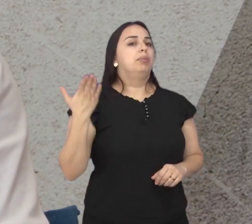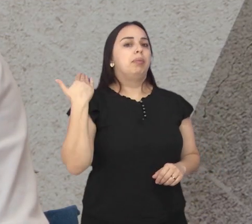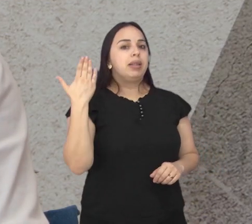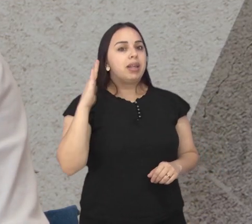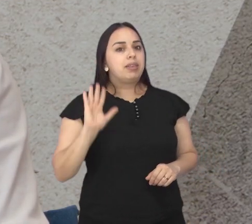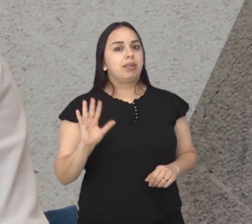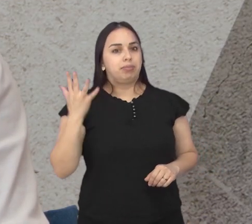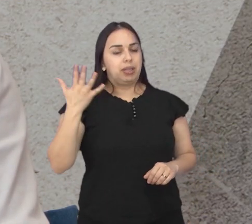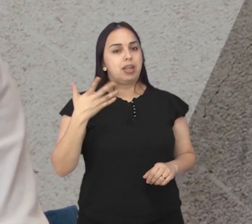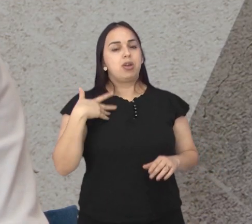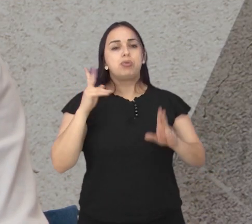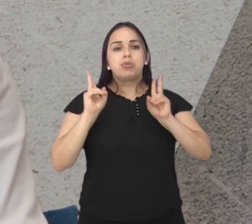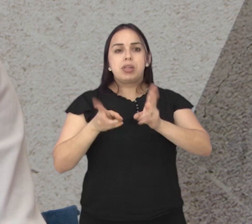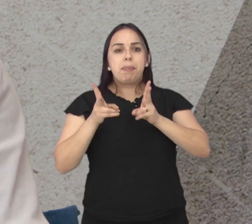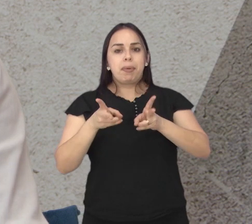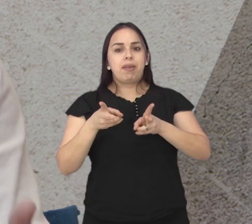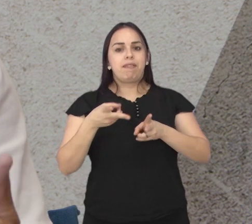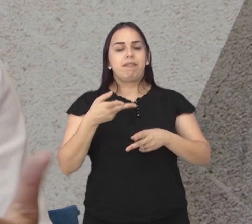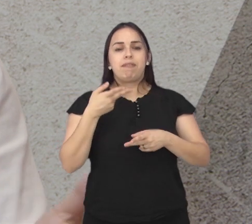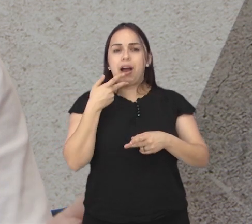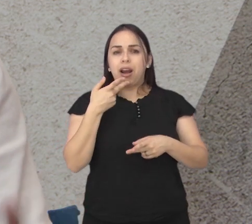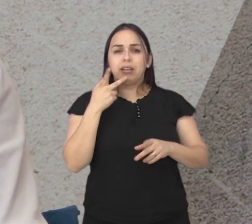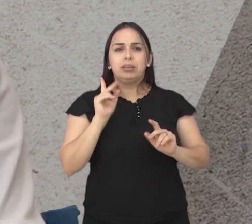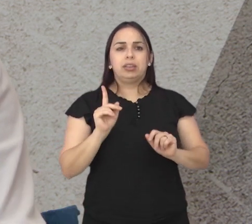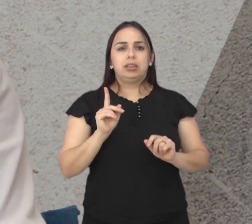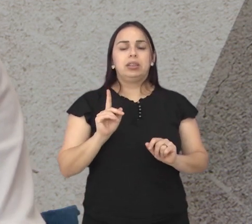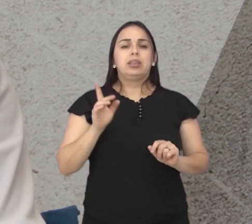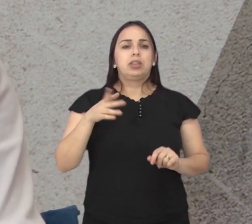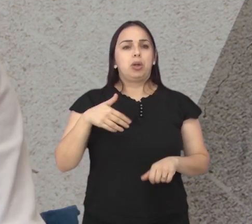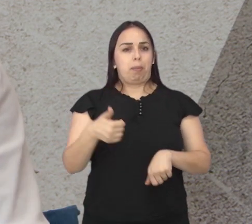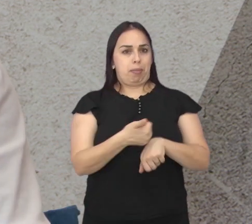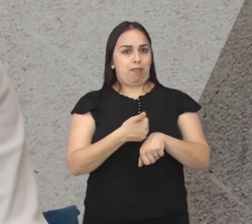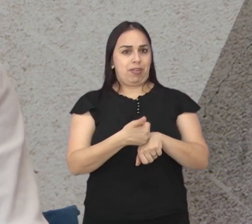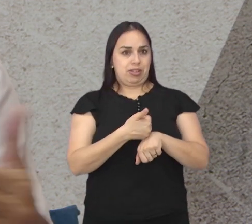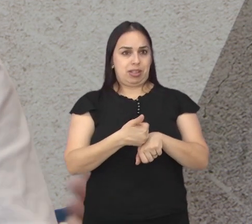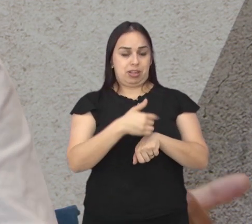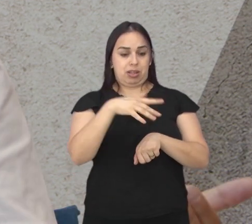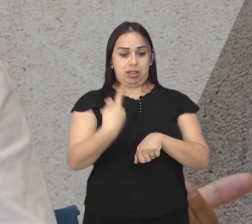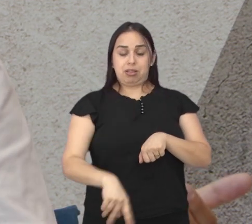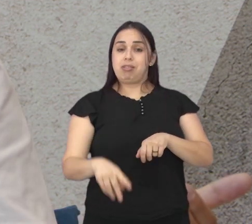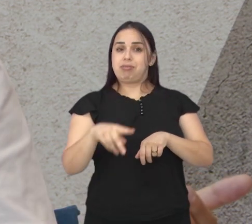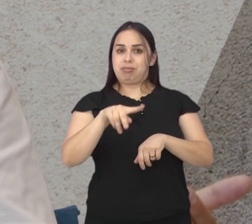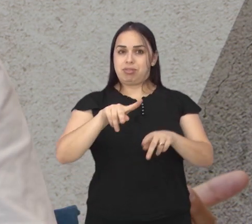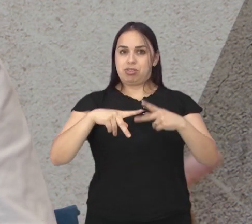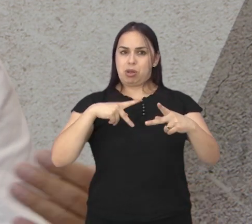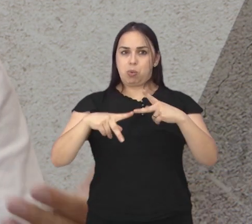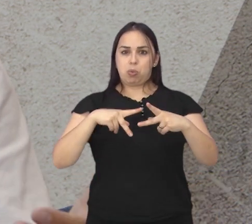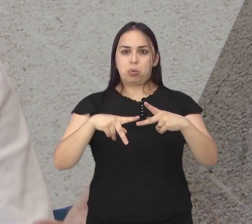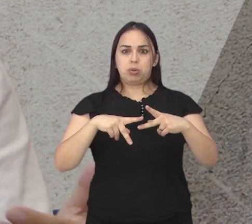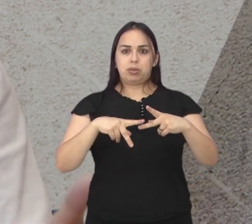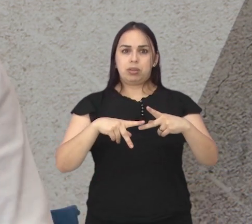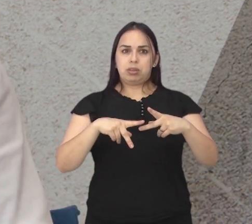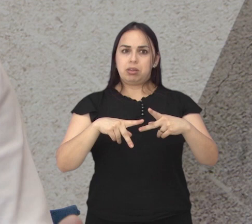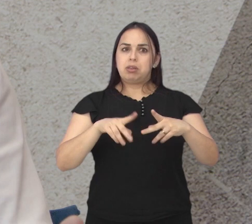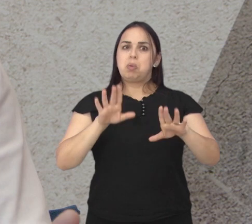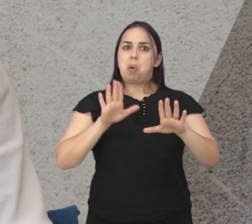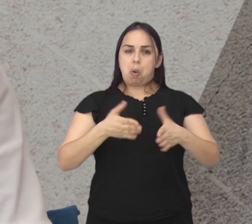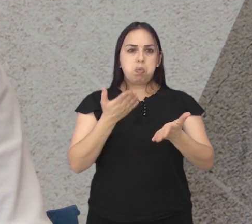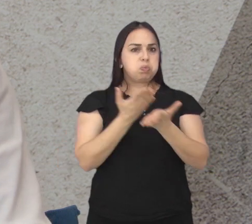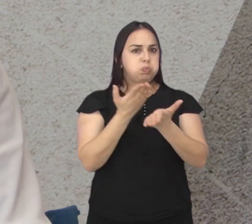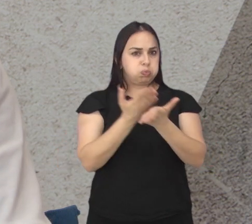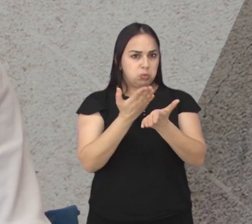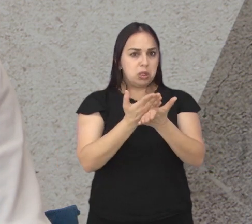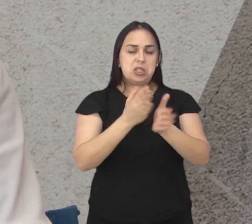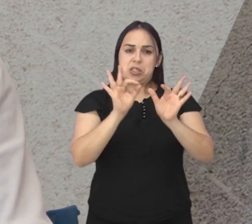mais frequência. Eu sempre falei, né, mesmo quando eu estava lá fora, eu falava que o nosso profissional aqui de São José, da nossa região, era muito